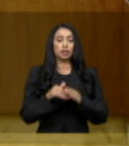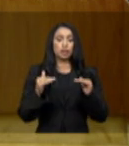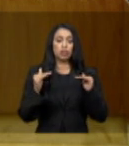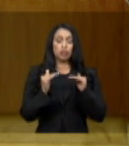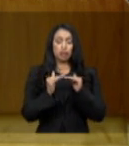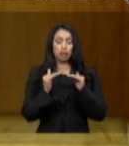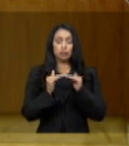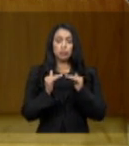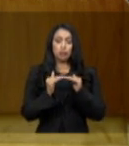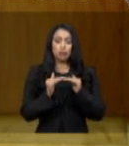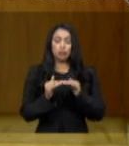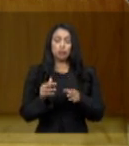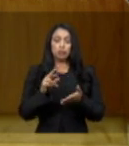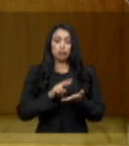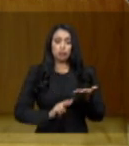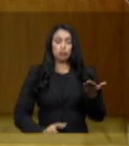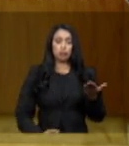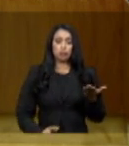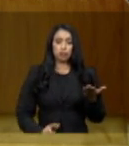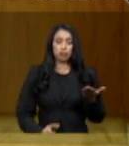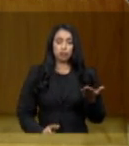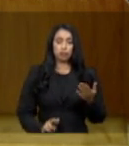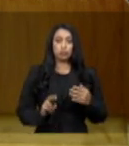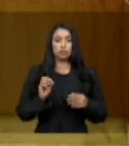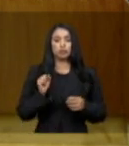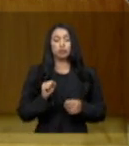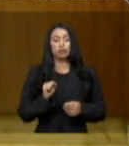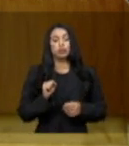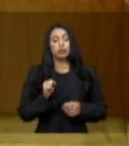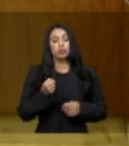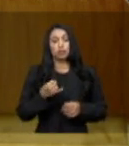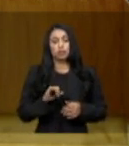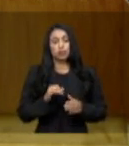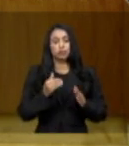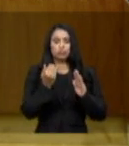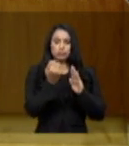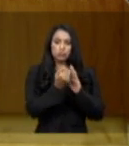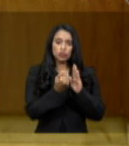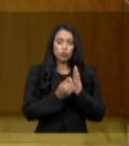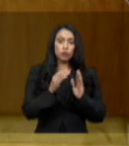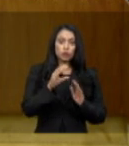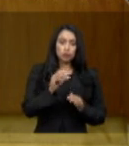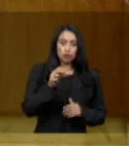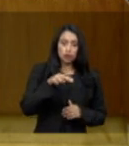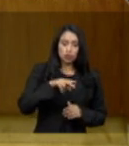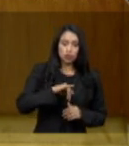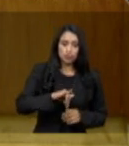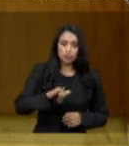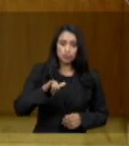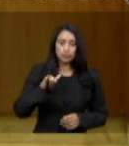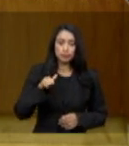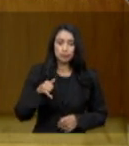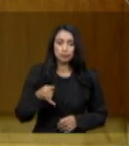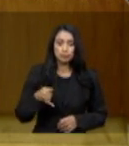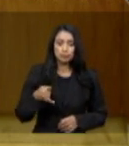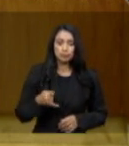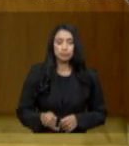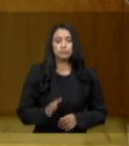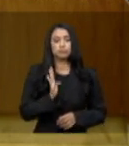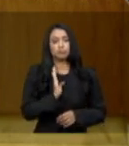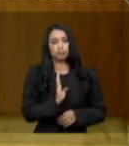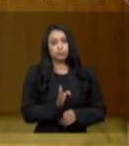acompanhando o relator no sentido de placitar aquilo que o conselho nacional de justiça